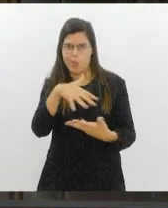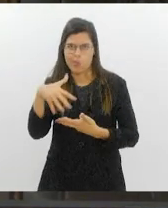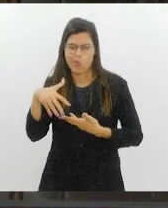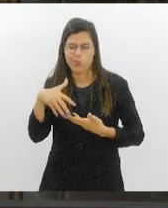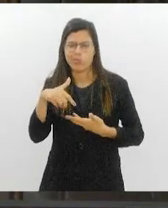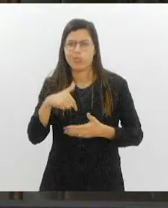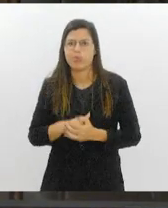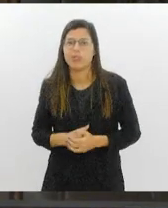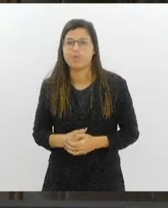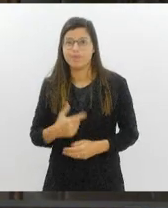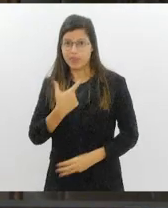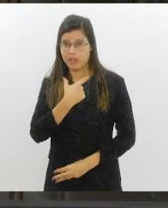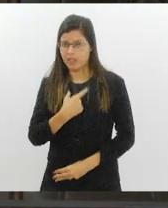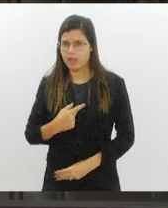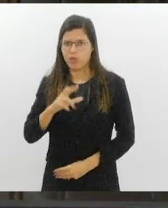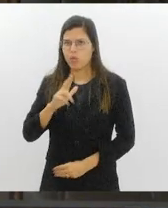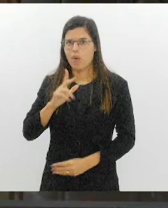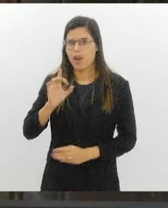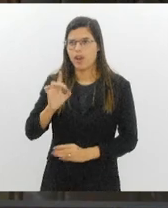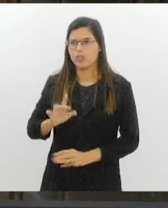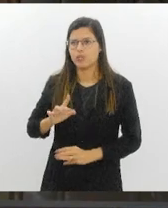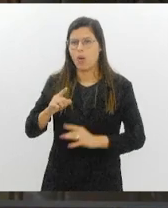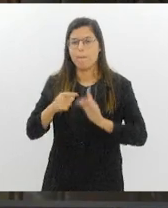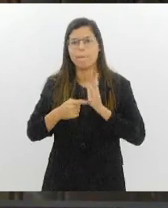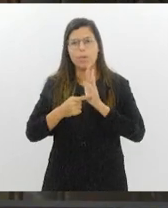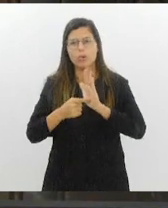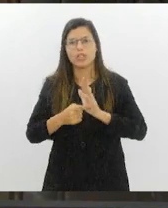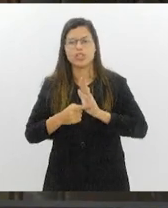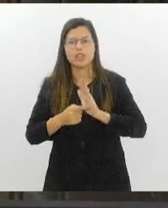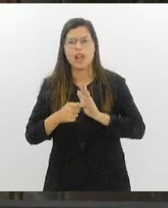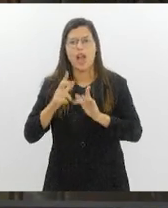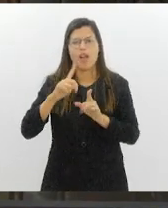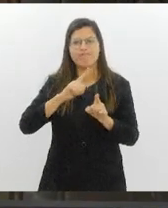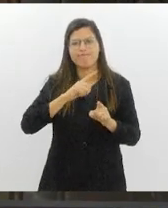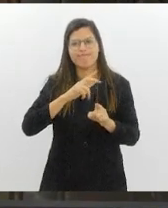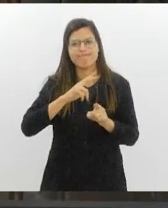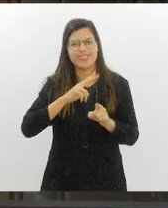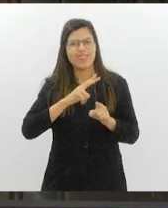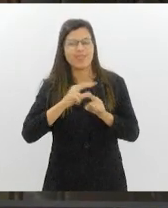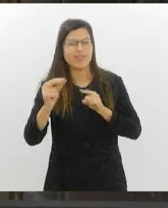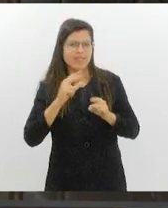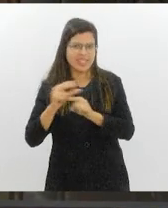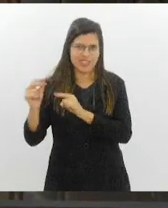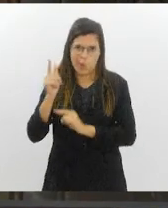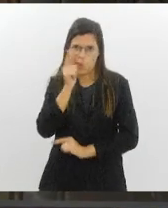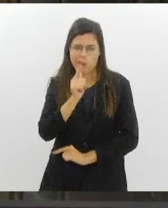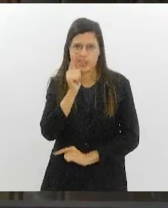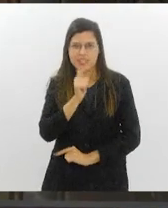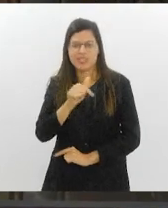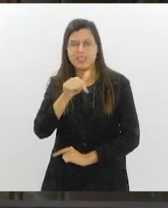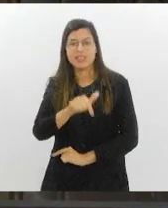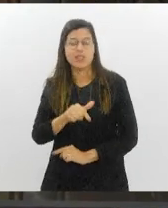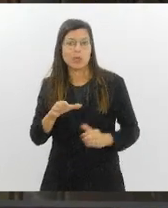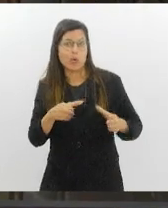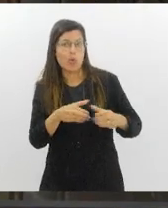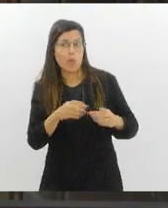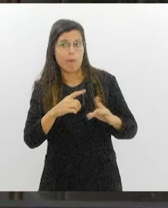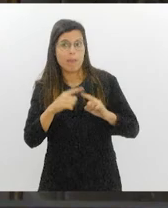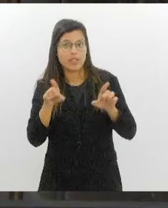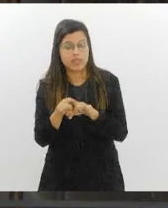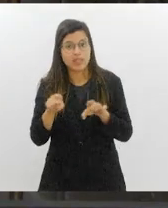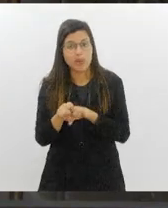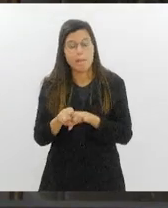apenas o reconhecimento do talento e das conquistas da Deborah, mas também uma homenagem ao impacto profundo que sua arte tem